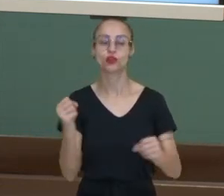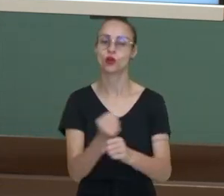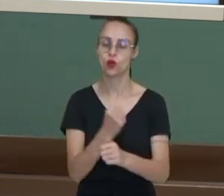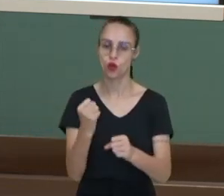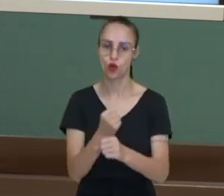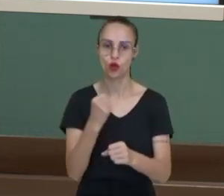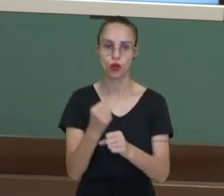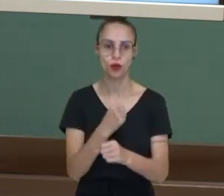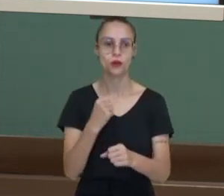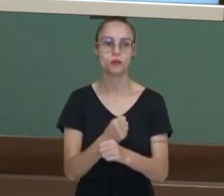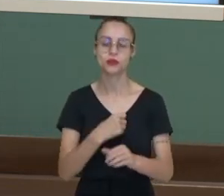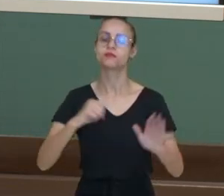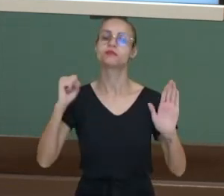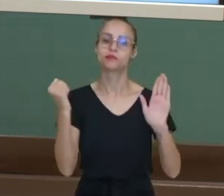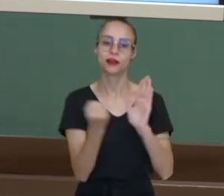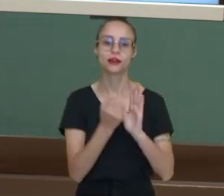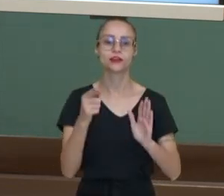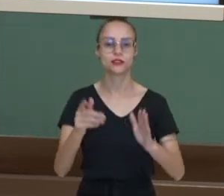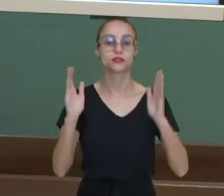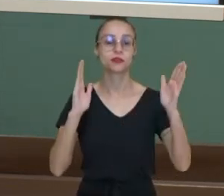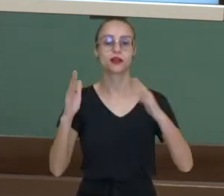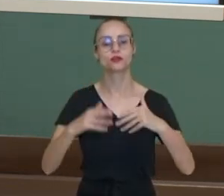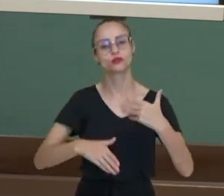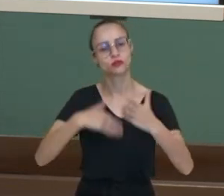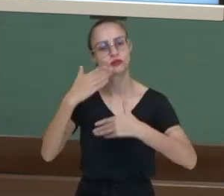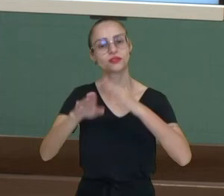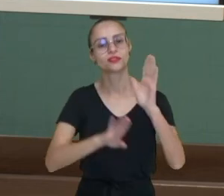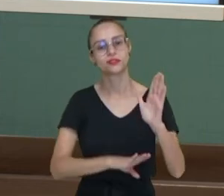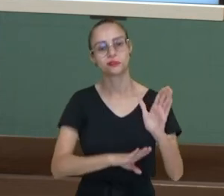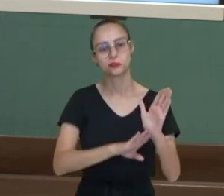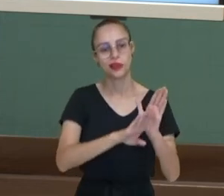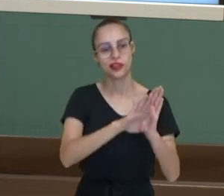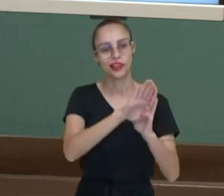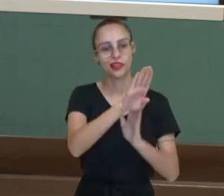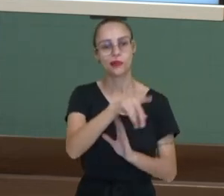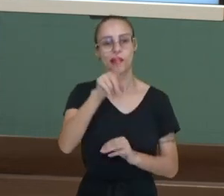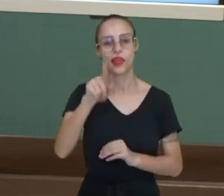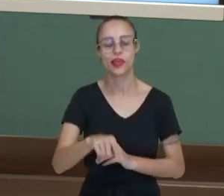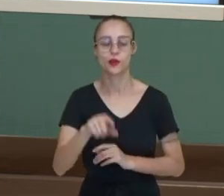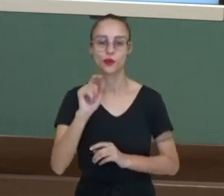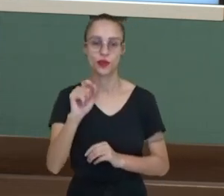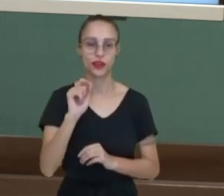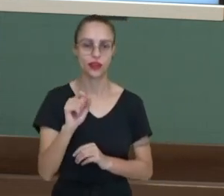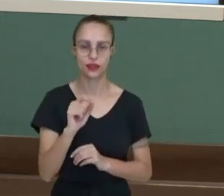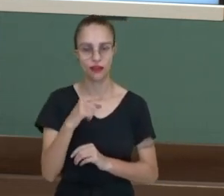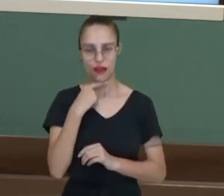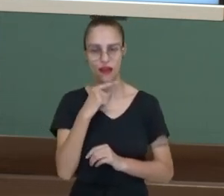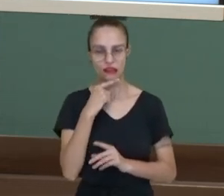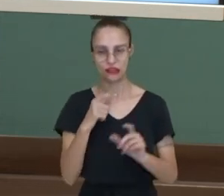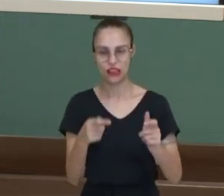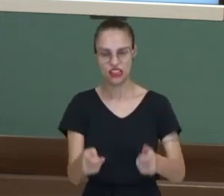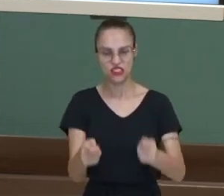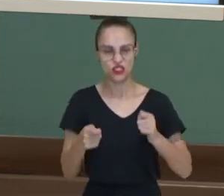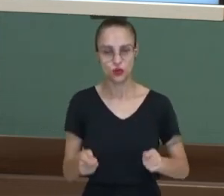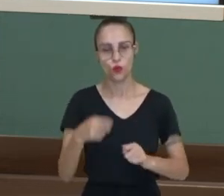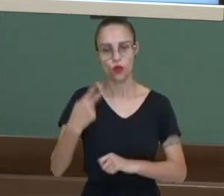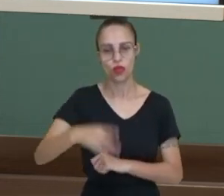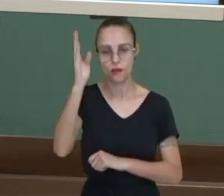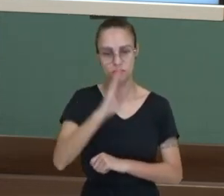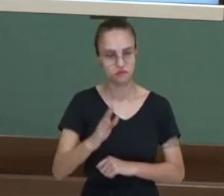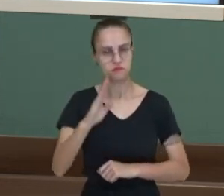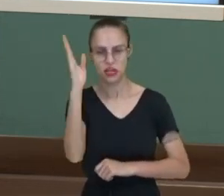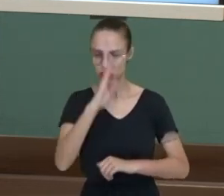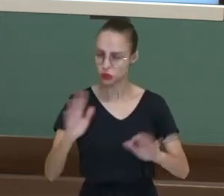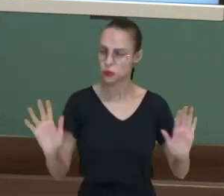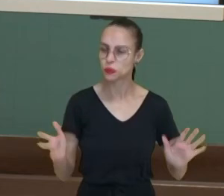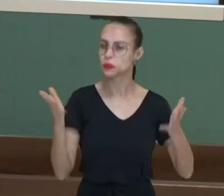que marcaram também este período aí de desenvolvimento do Brasil, aquela ideia da imagem anterior do ninguém segura esse país, o Brasil está indo para frente,